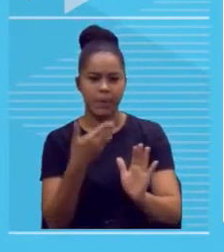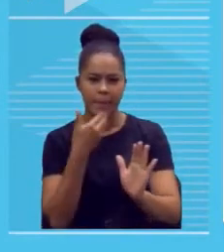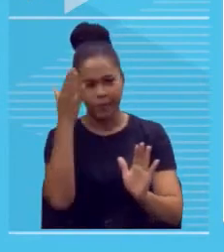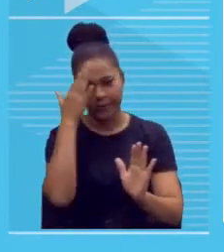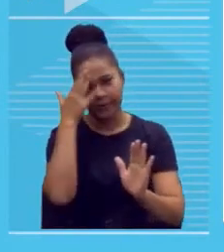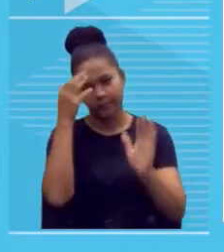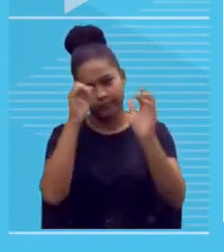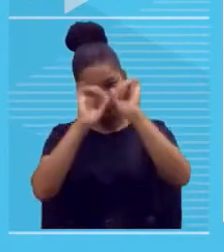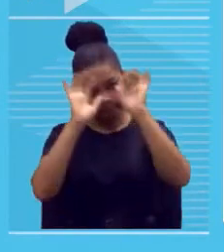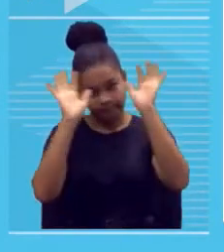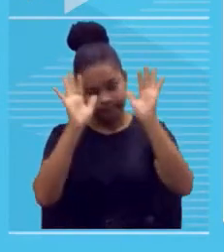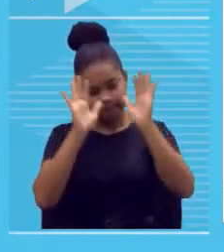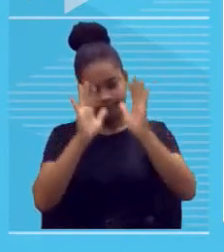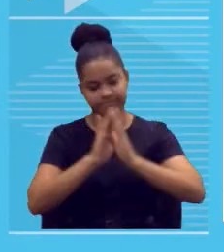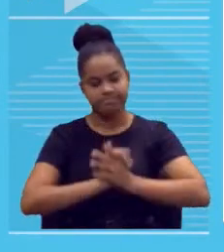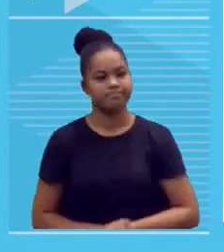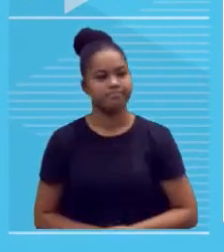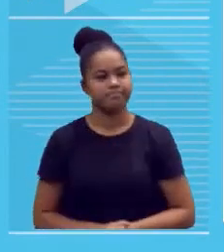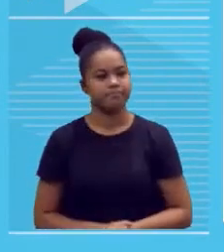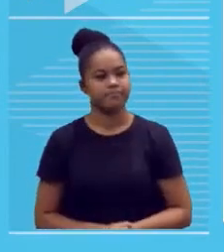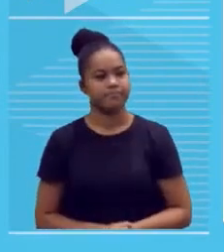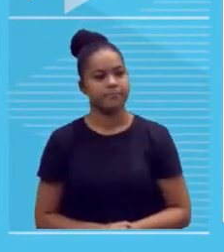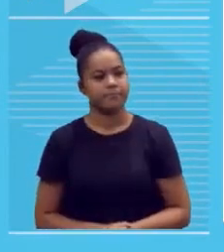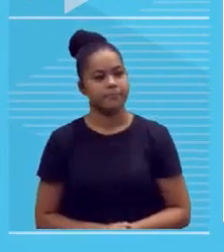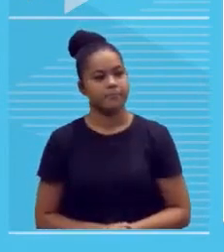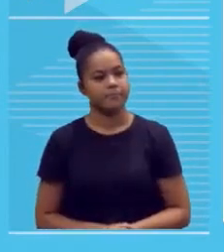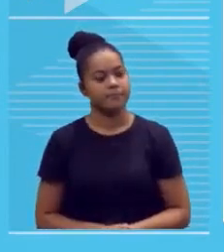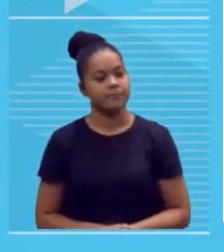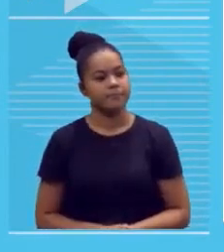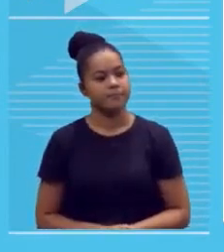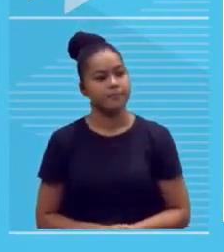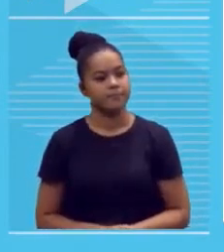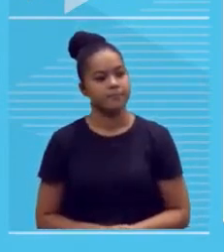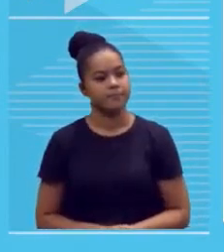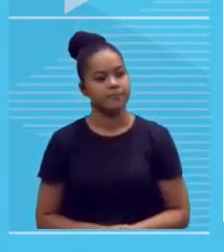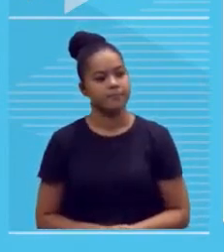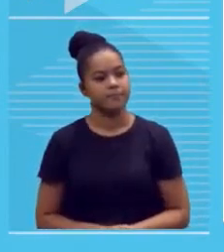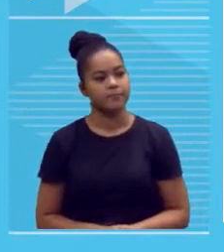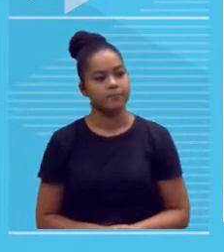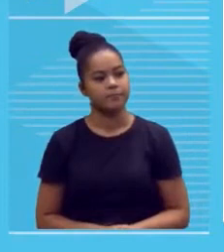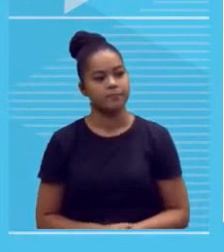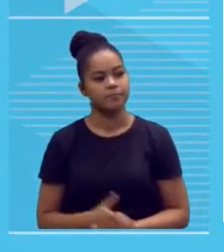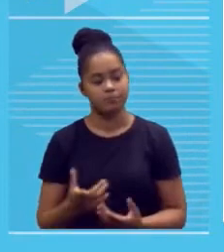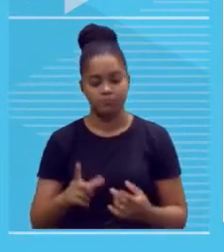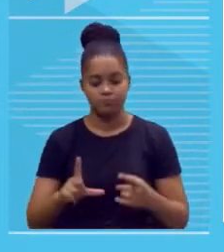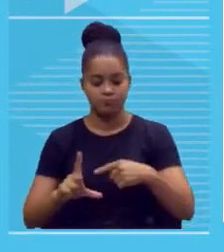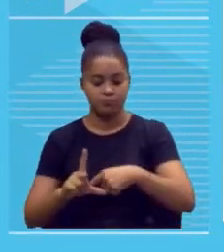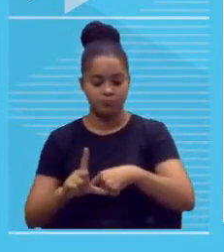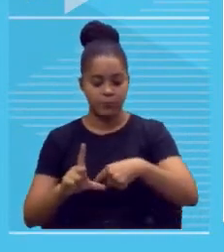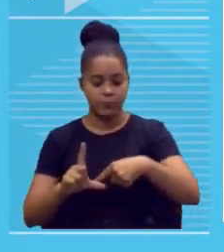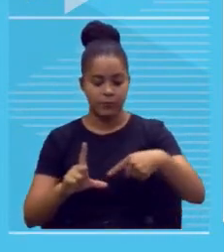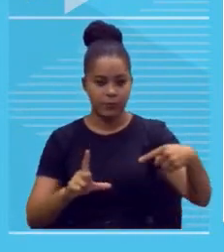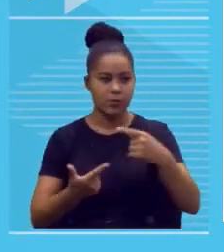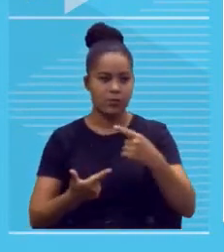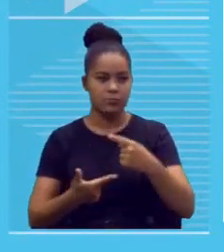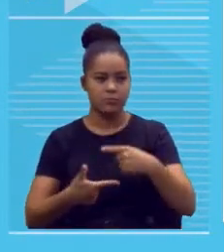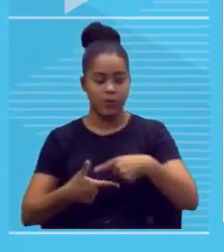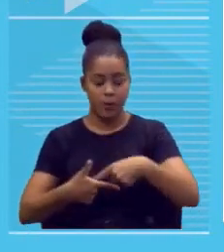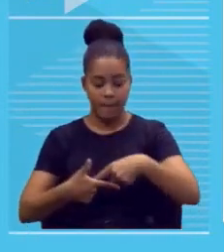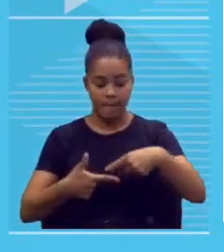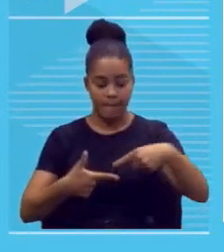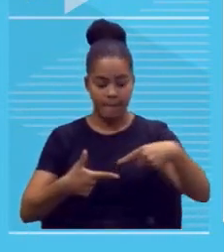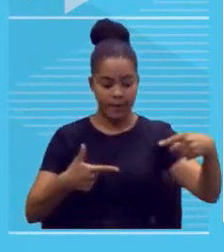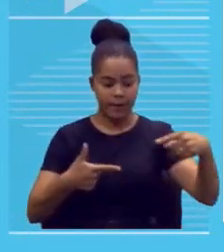compreender. Olha só o que é que ele quer aqui. Está vendo a reta de azul? Tá, com certeza sim. Ele quer que você